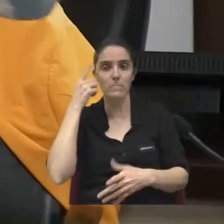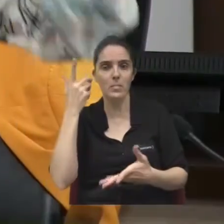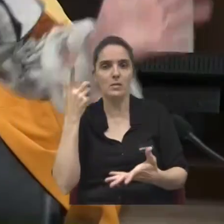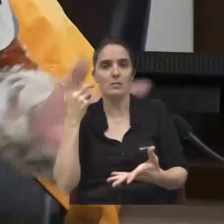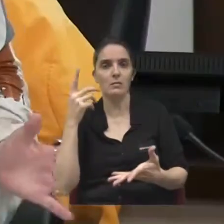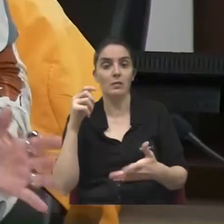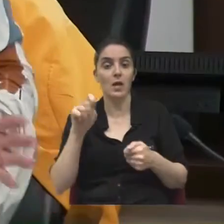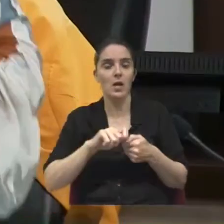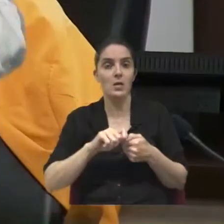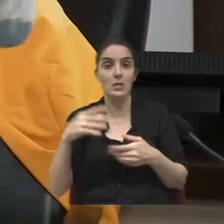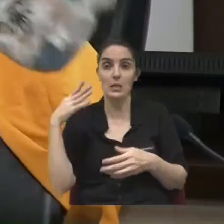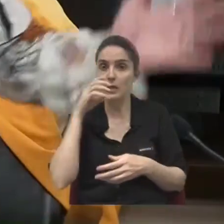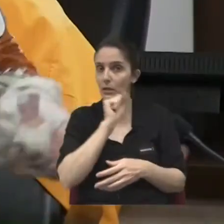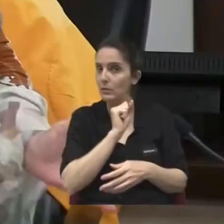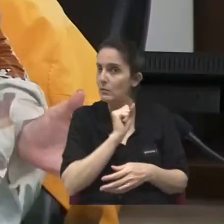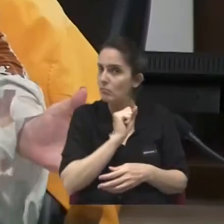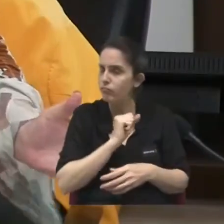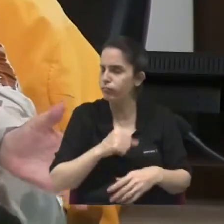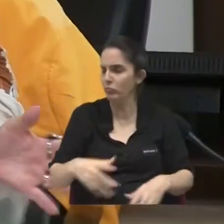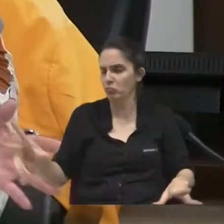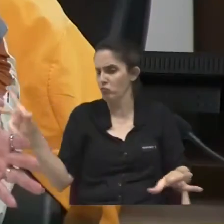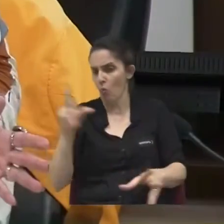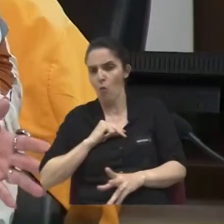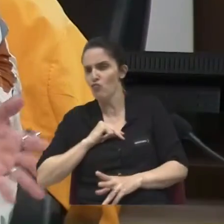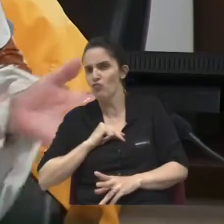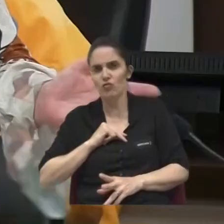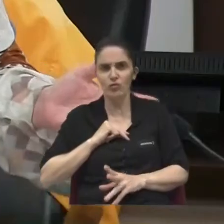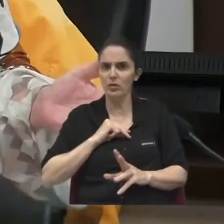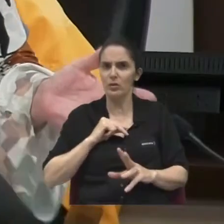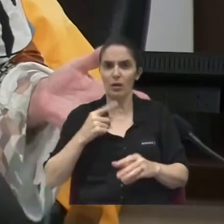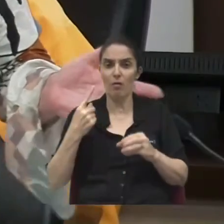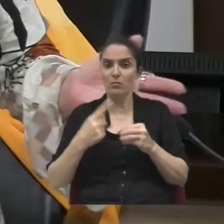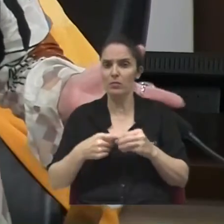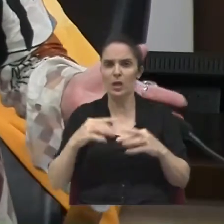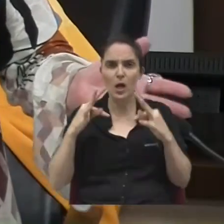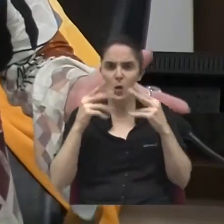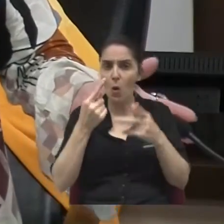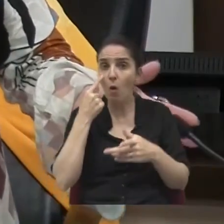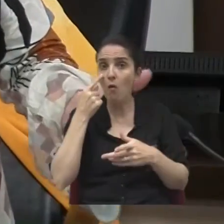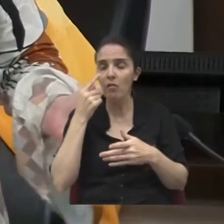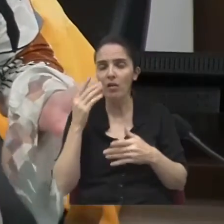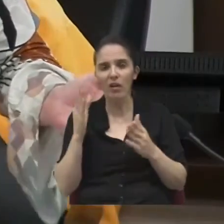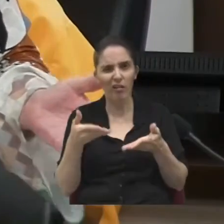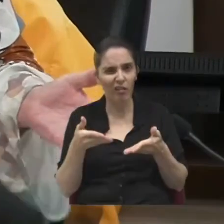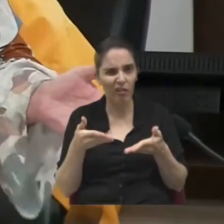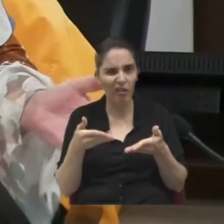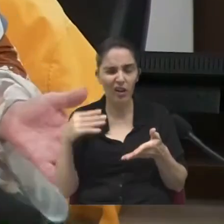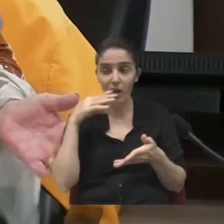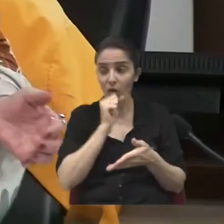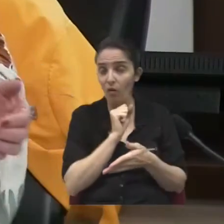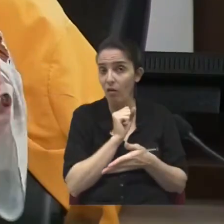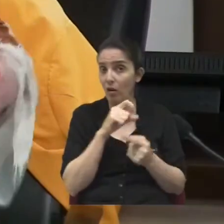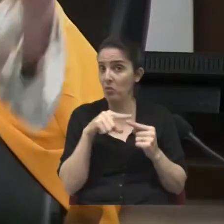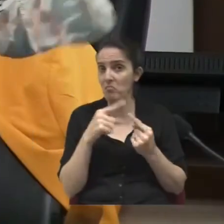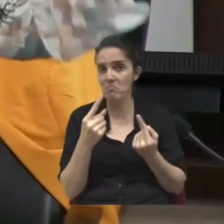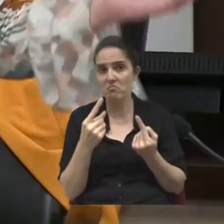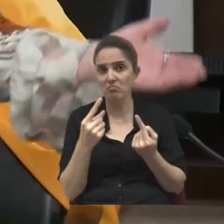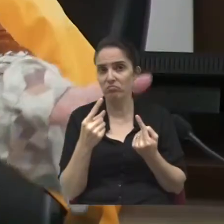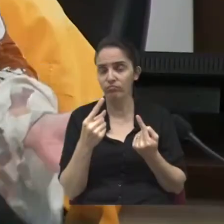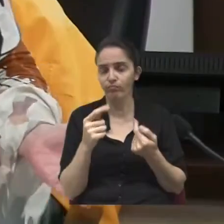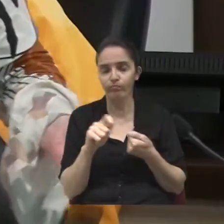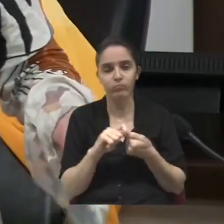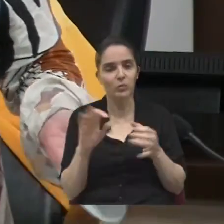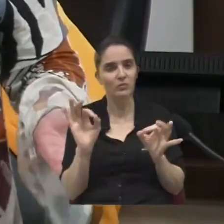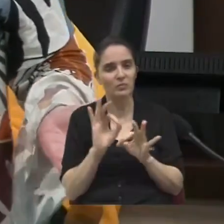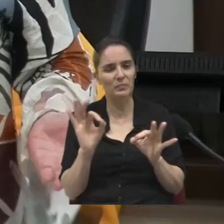que ia chamar a atenção da cidade inteira. Né? E até agora a correria foi tanta, mas a ação mesmo que é bom, pelo menos